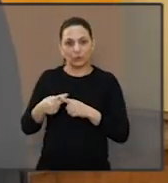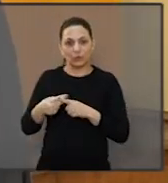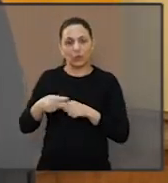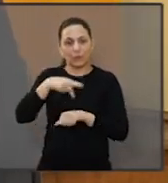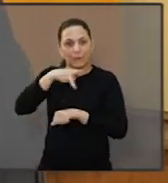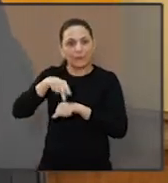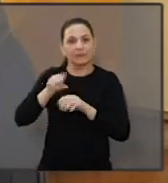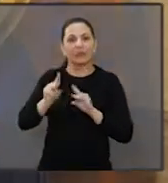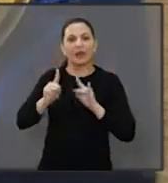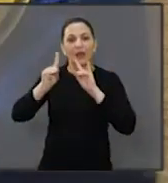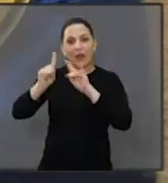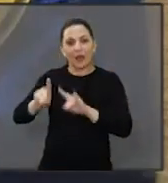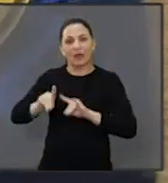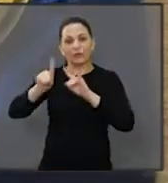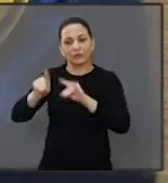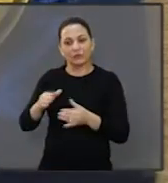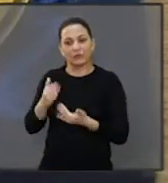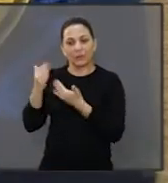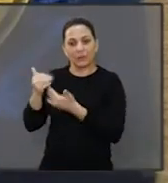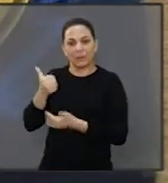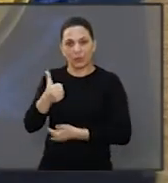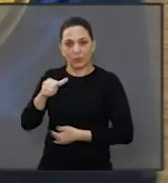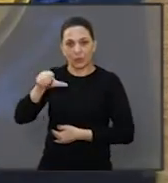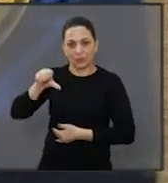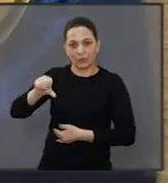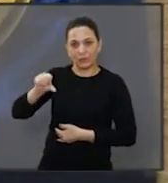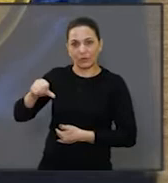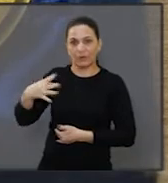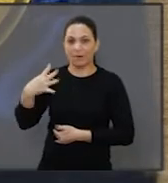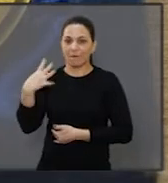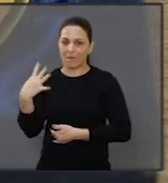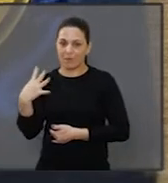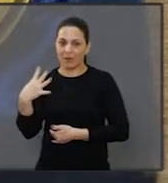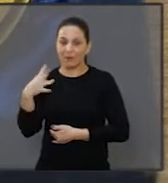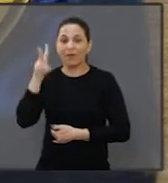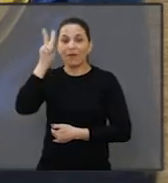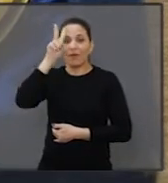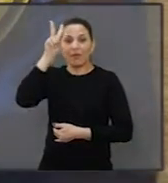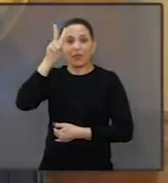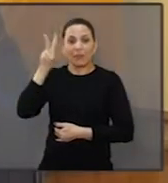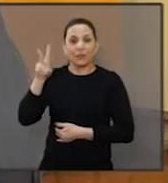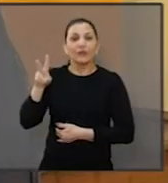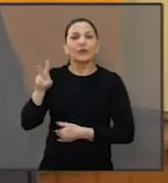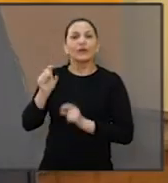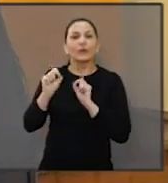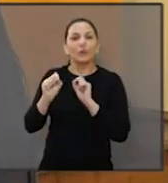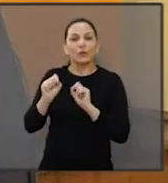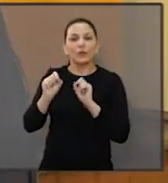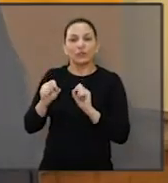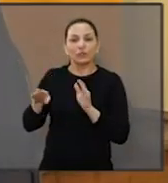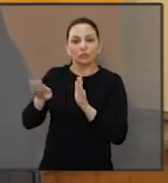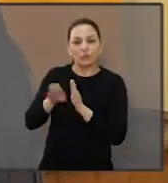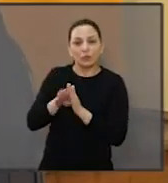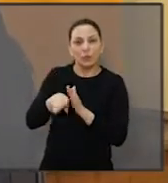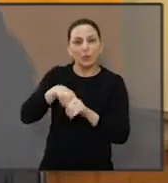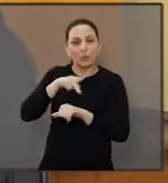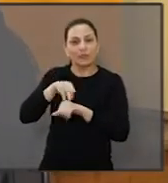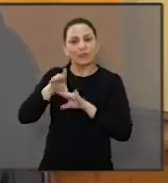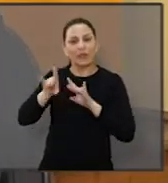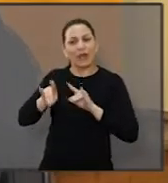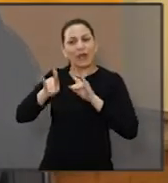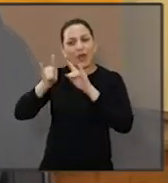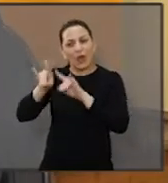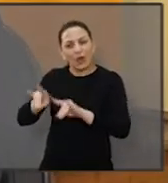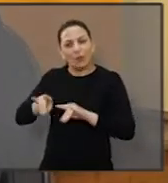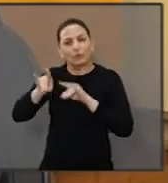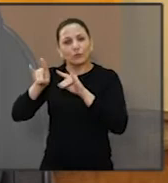na Austrália, foi em 94. A gente lembra que quando a gente chegou na Austrália... A Austrália que